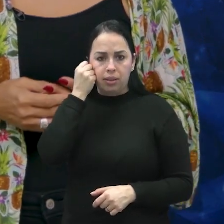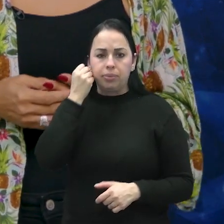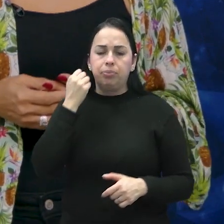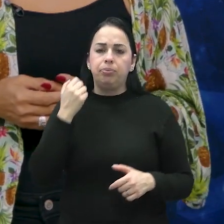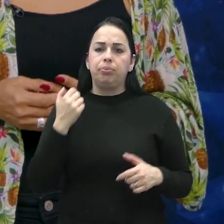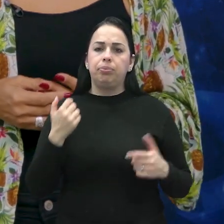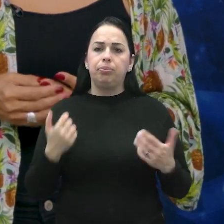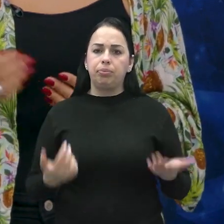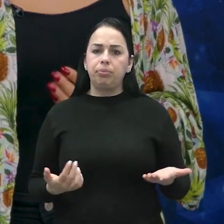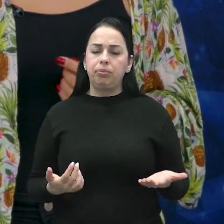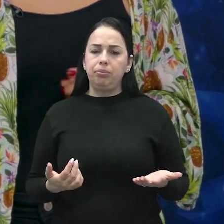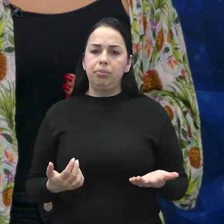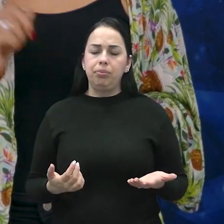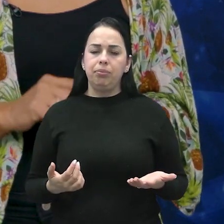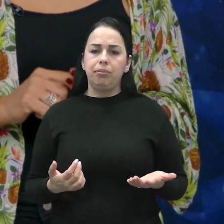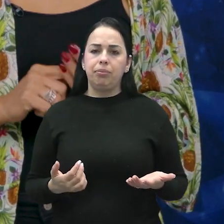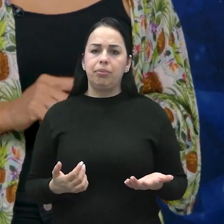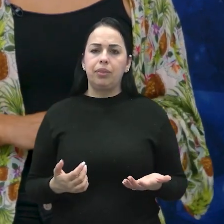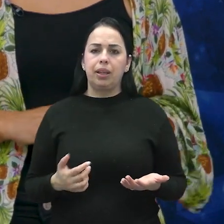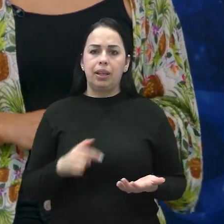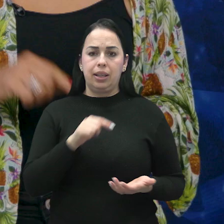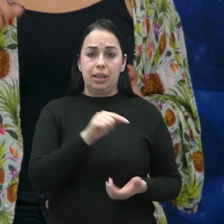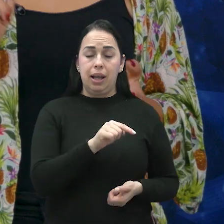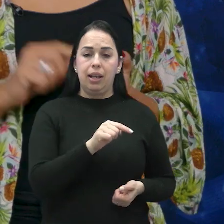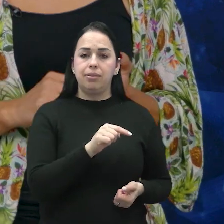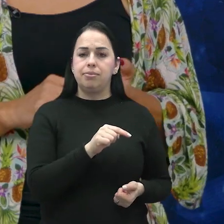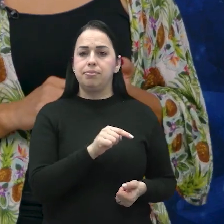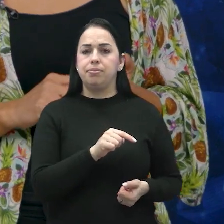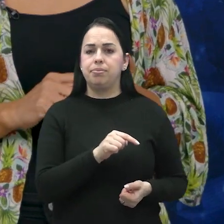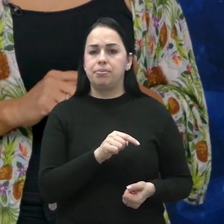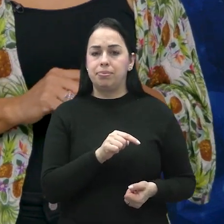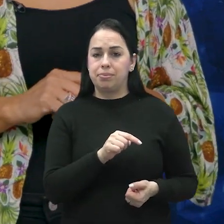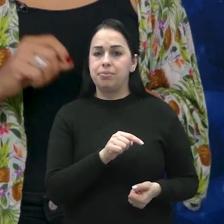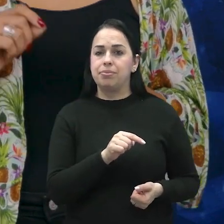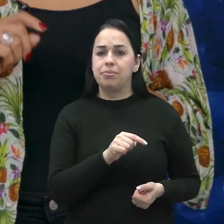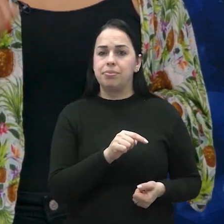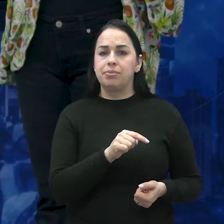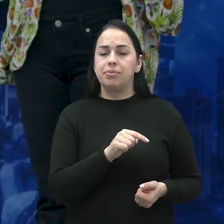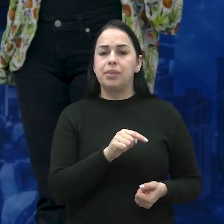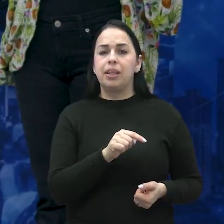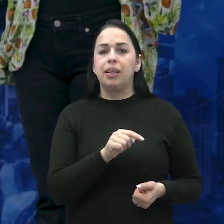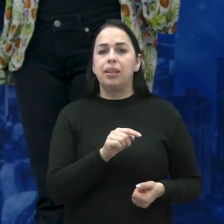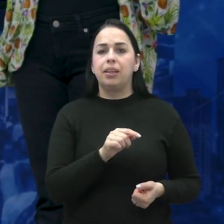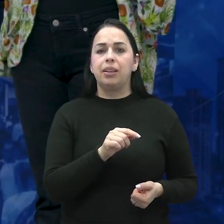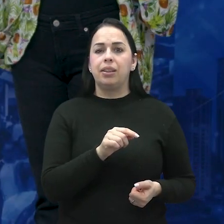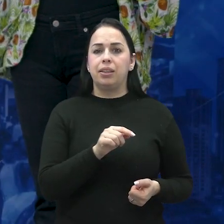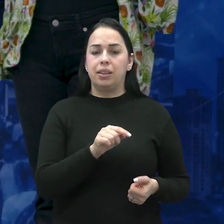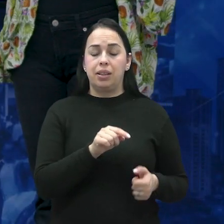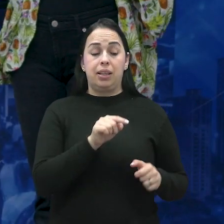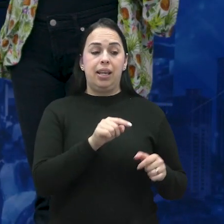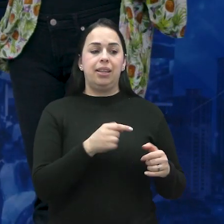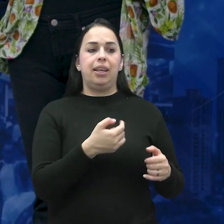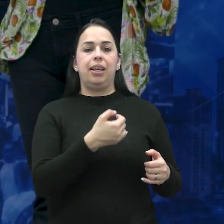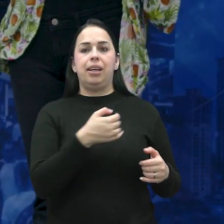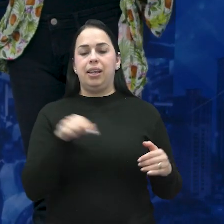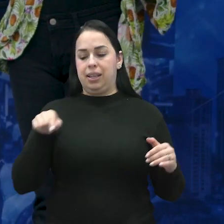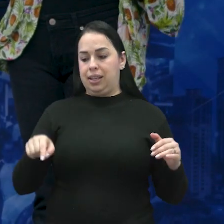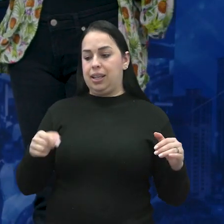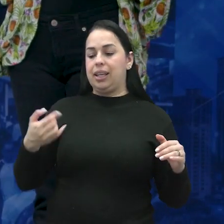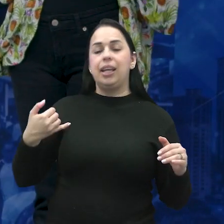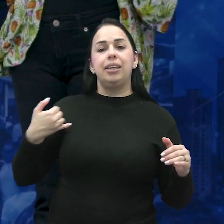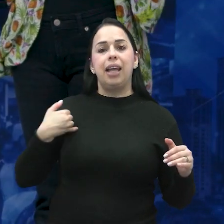desejam. A pessoa adotante, ela tem que ter 15 anos a mais do que a pessoa,